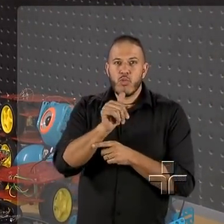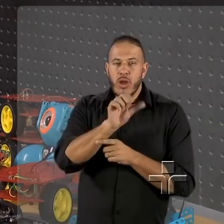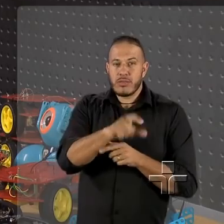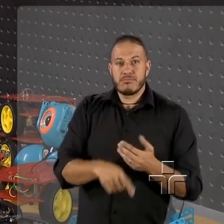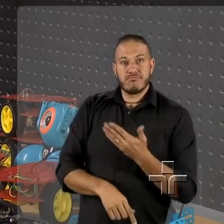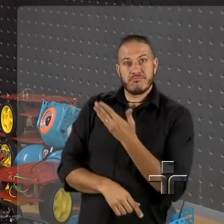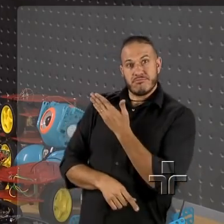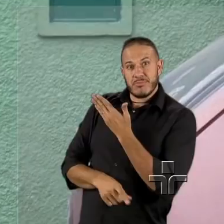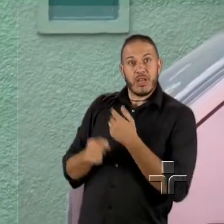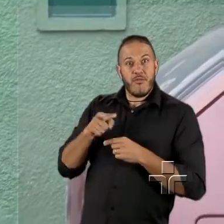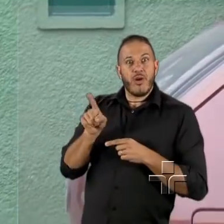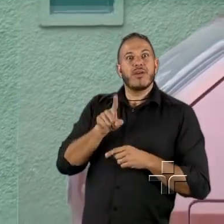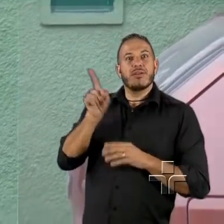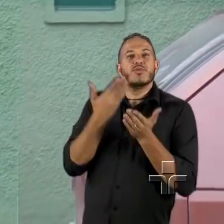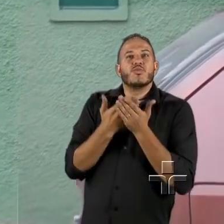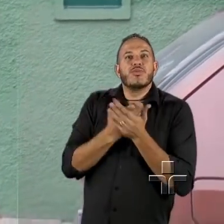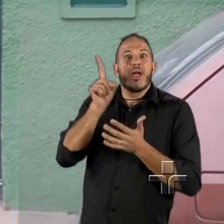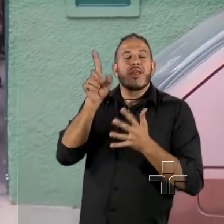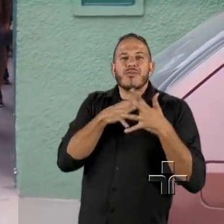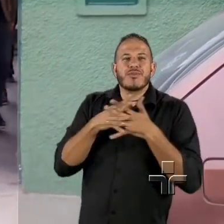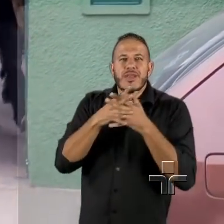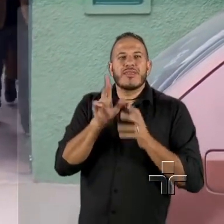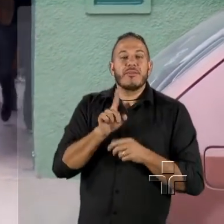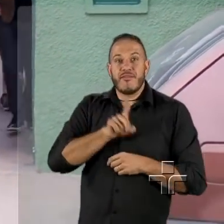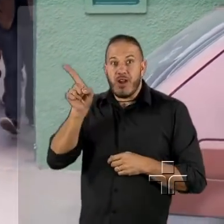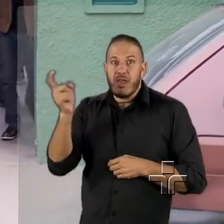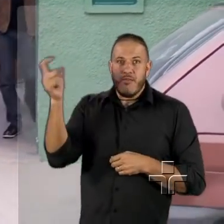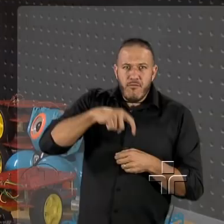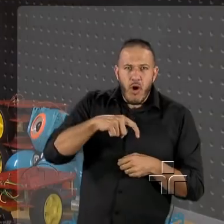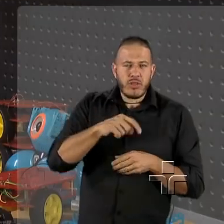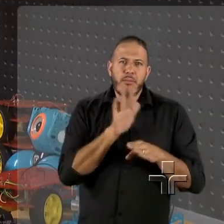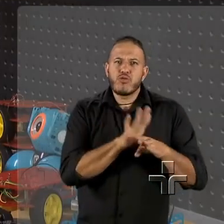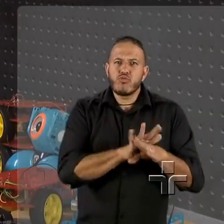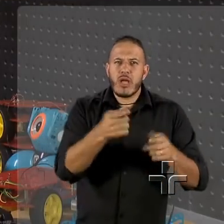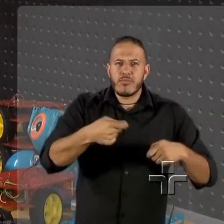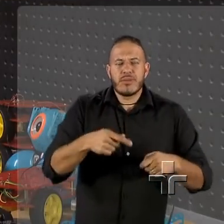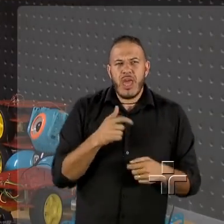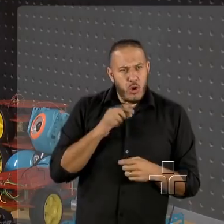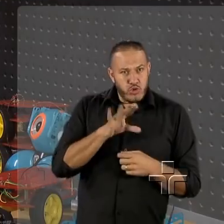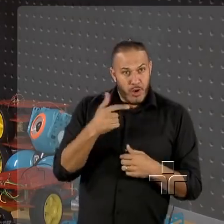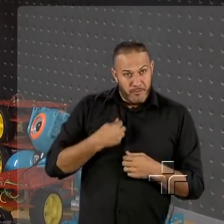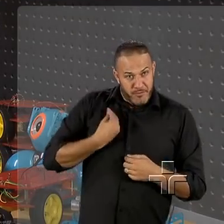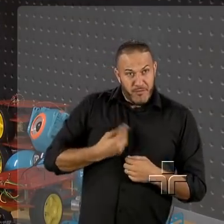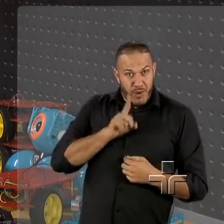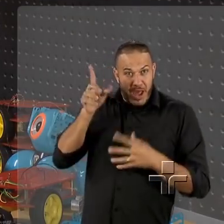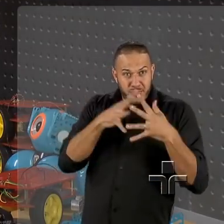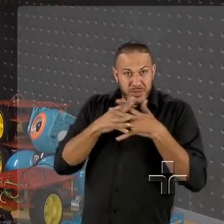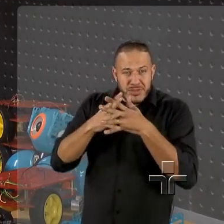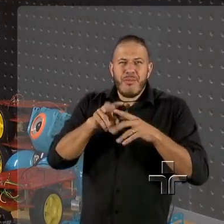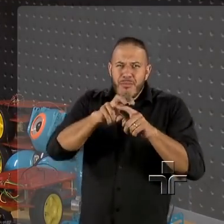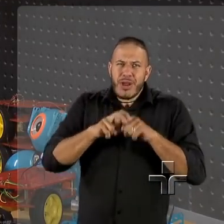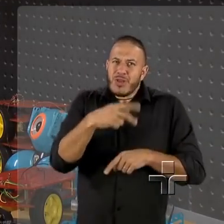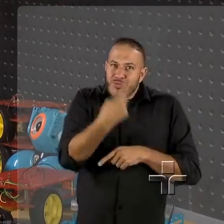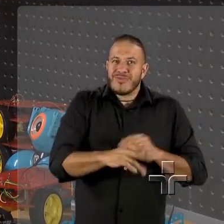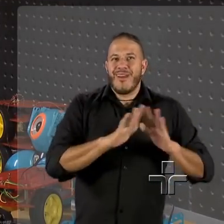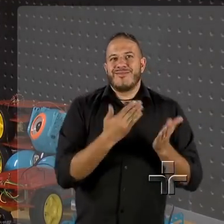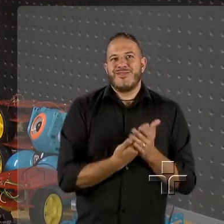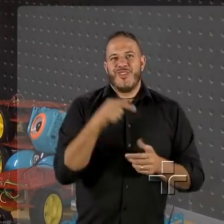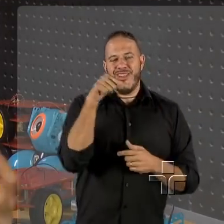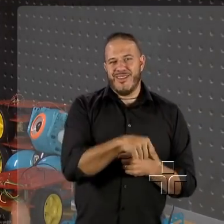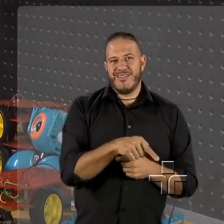O colégio, sem fins lucrativos, é formado por 400 alunos selecionados em escolas públicas. A ideia é permitir